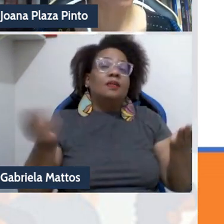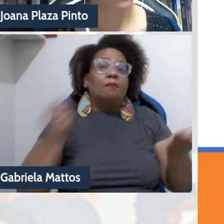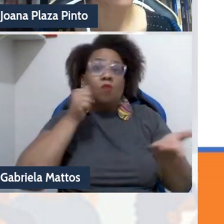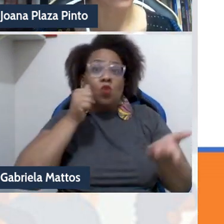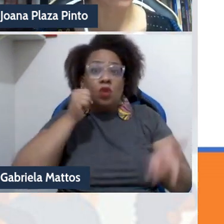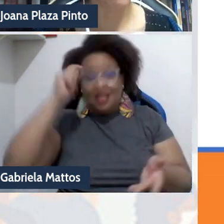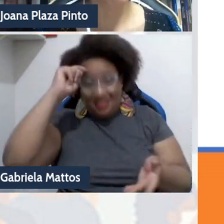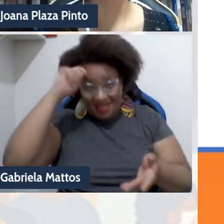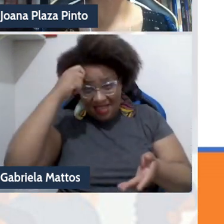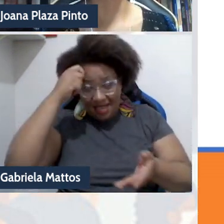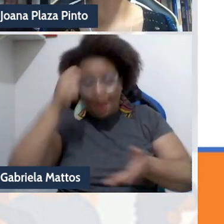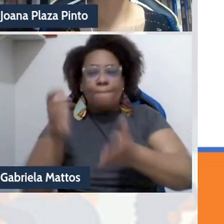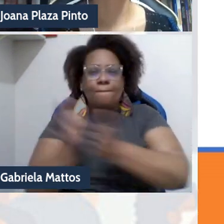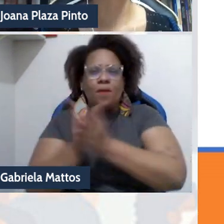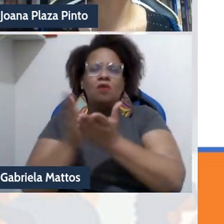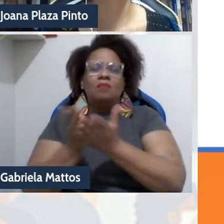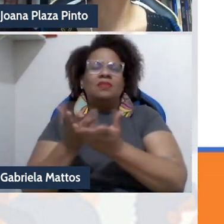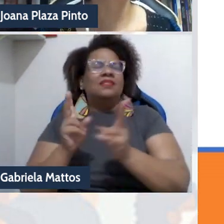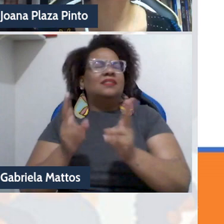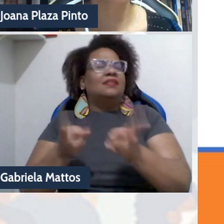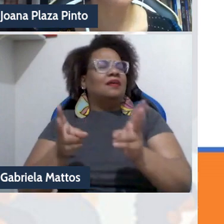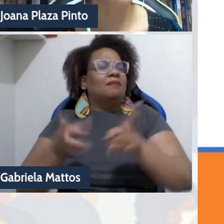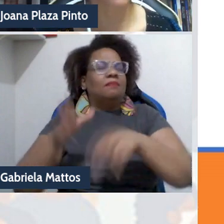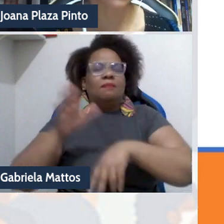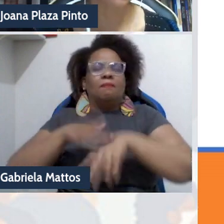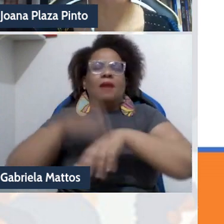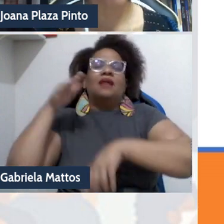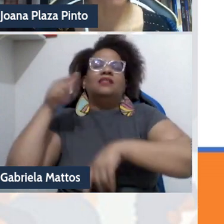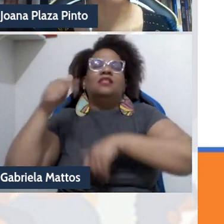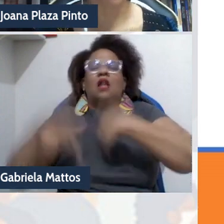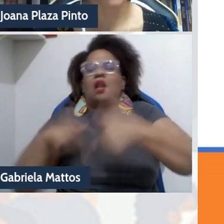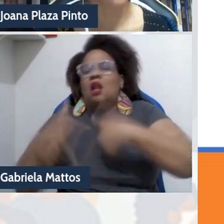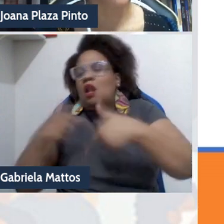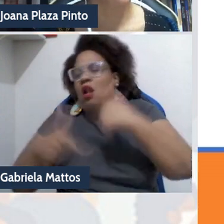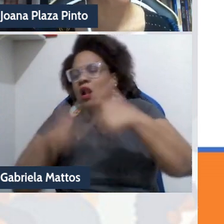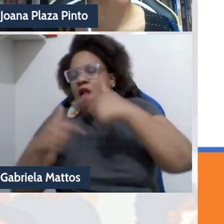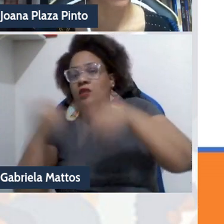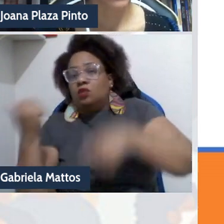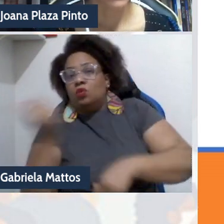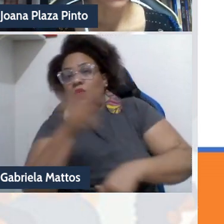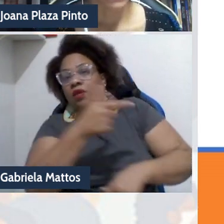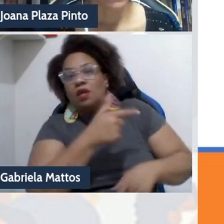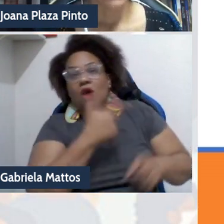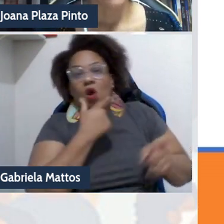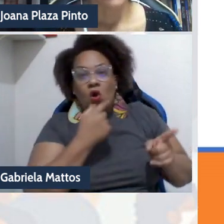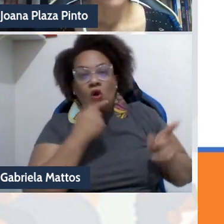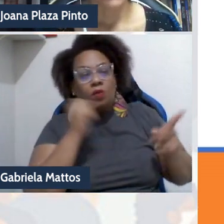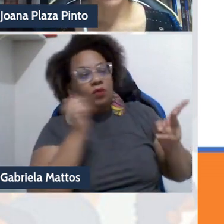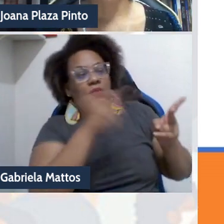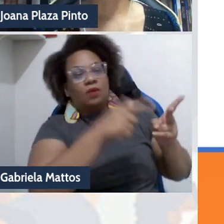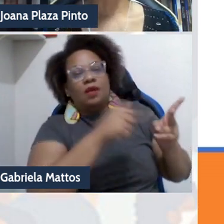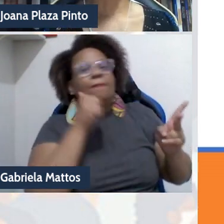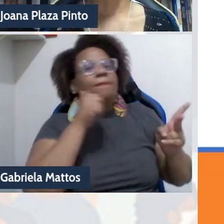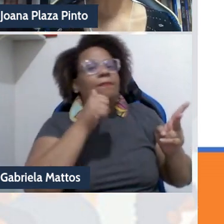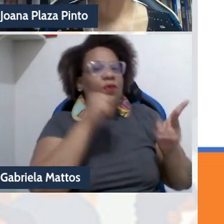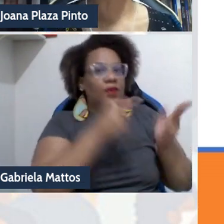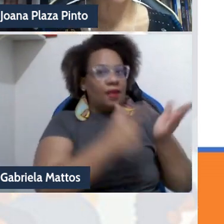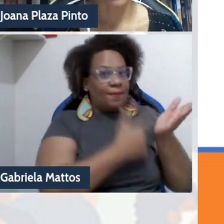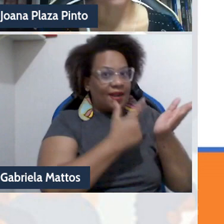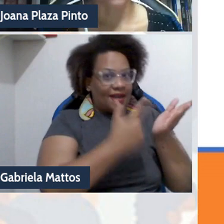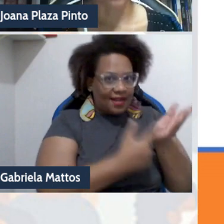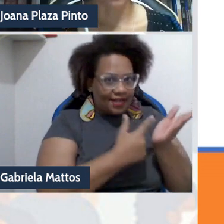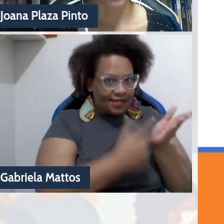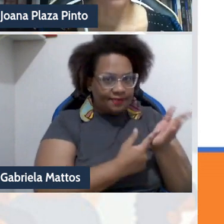jornada de trabalho sempre maior do que as mulheres brancas e os homens. E aí, além